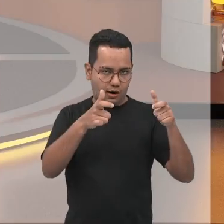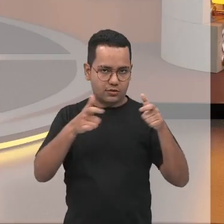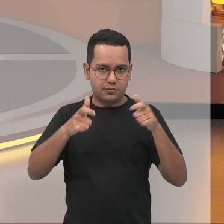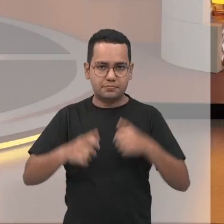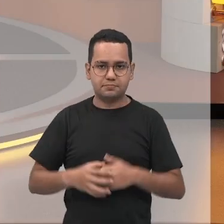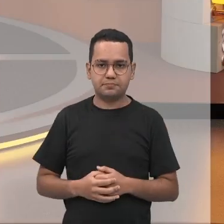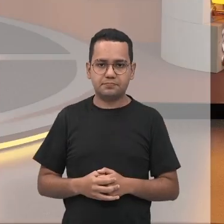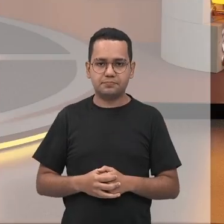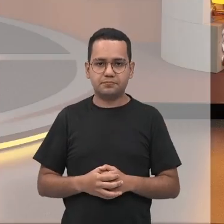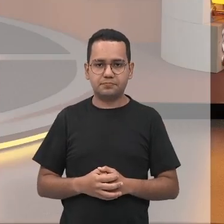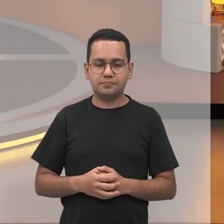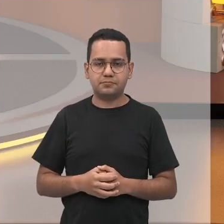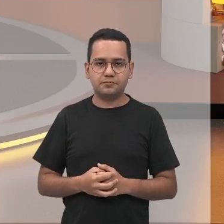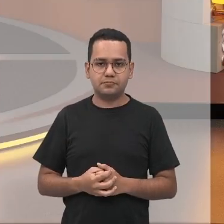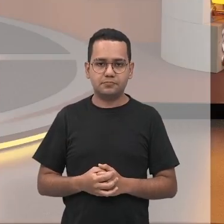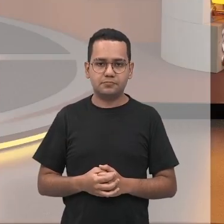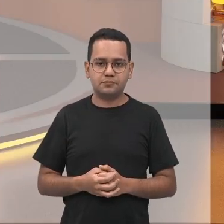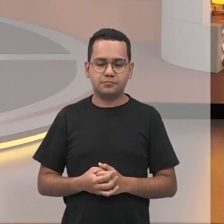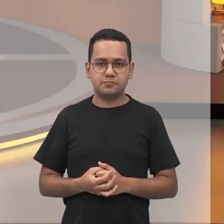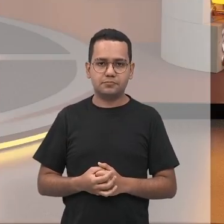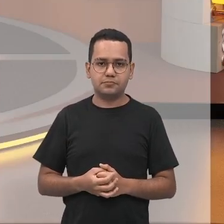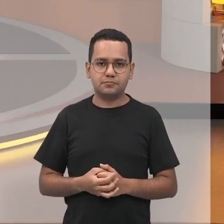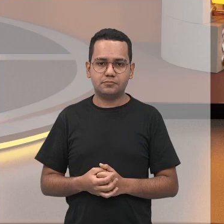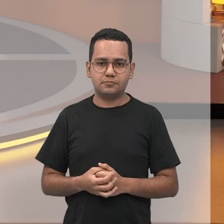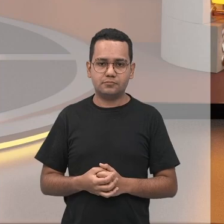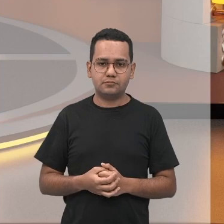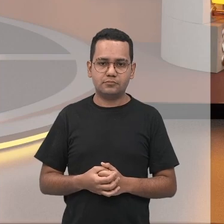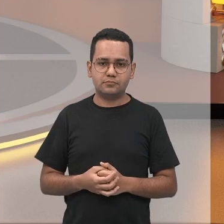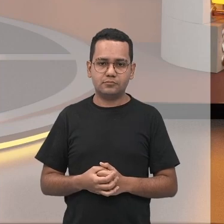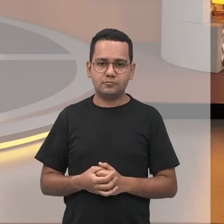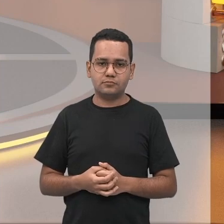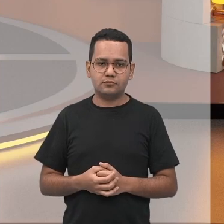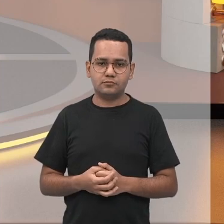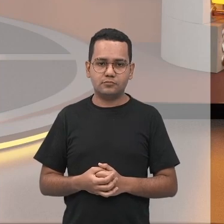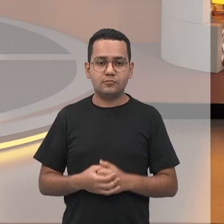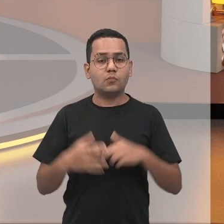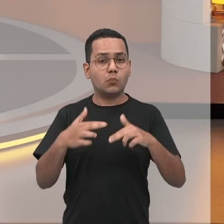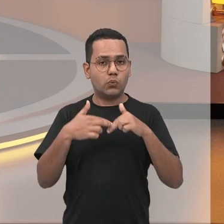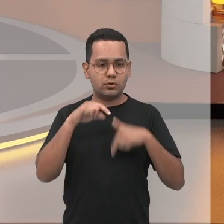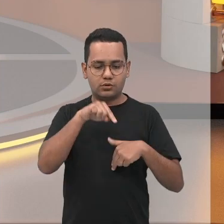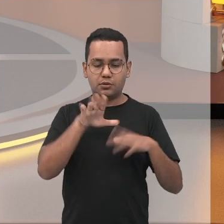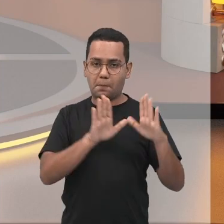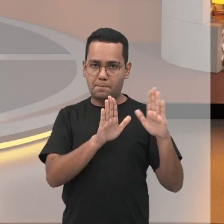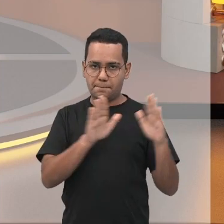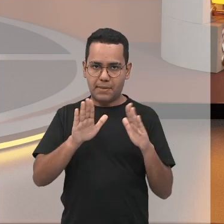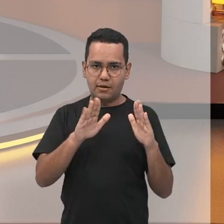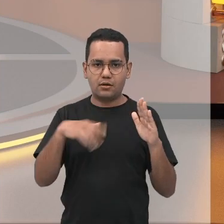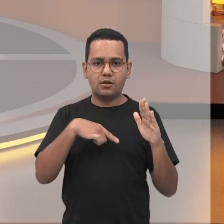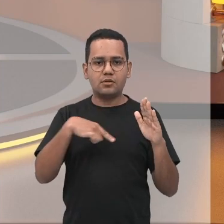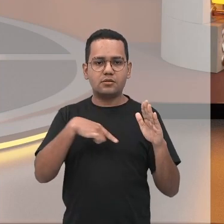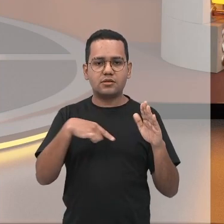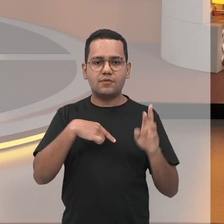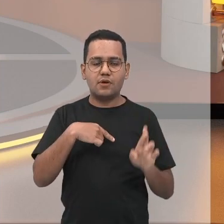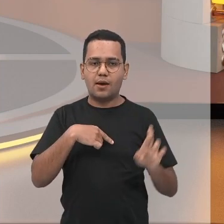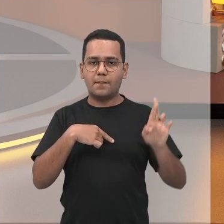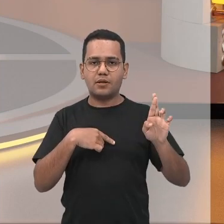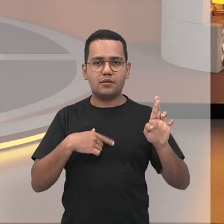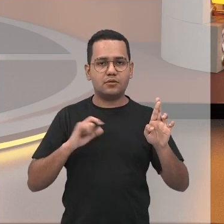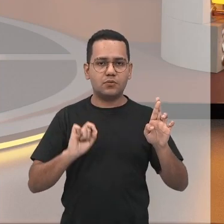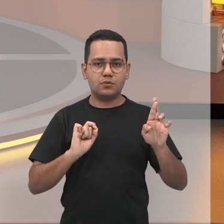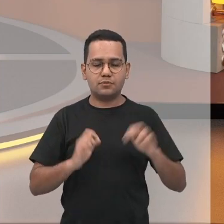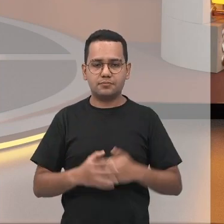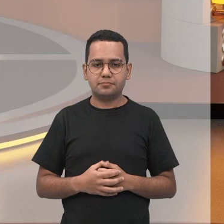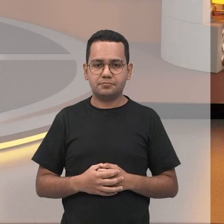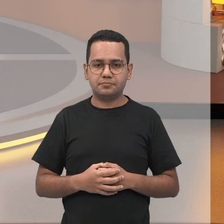ver? Muito bem. Essa regência, nós vamos ter aí os representantes primeiro. Nós vamos ter